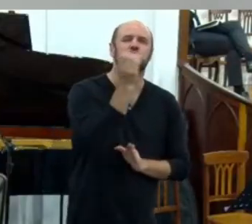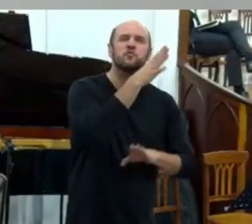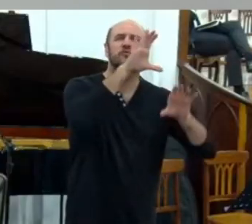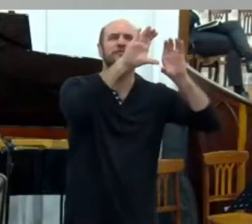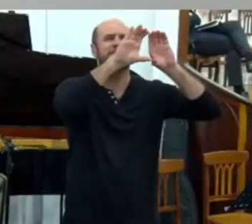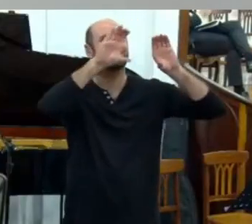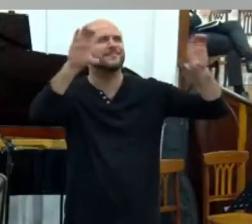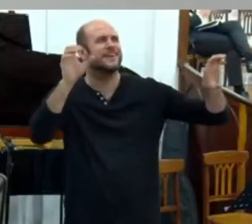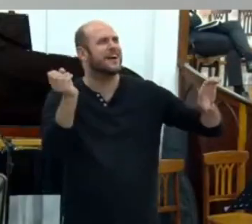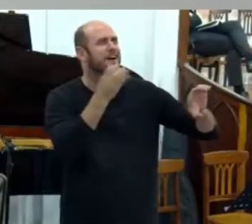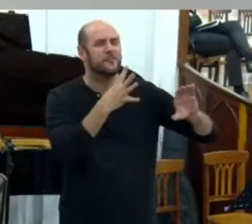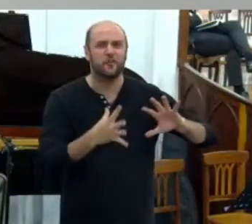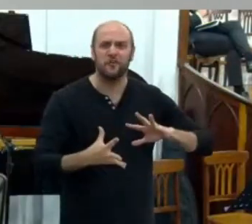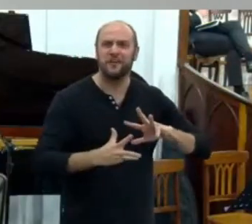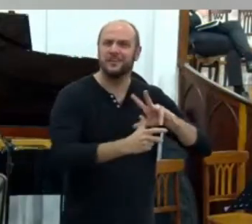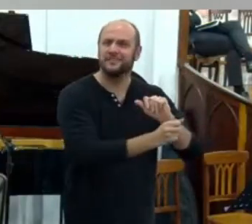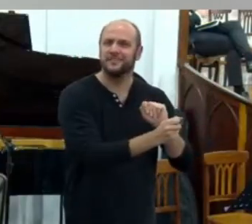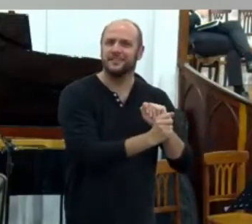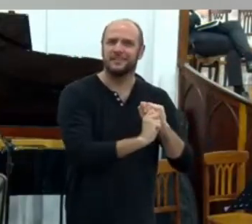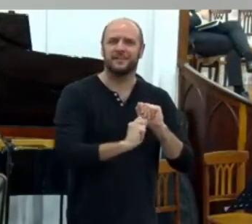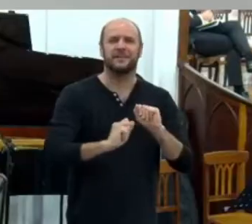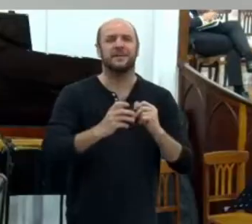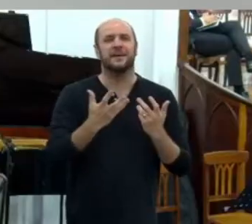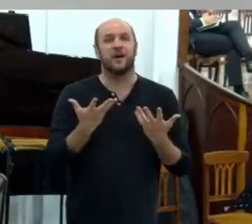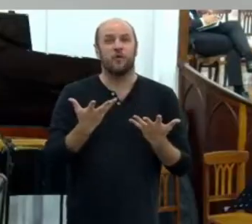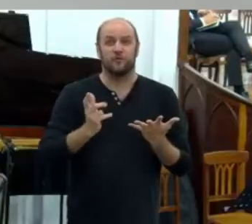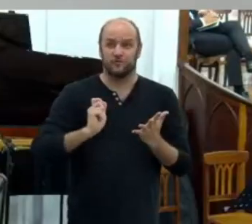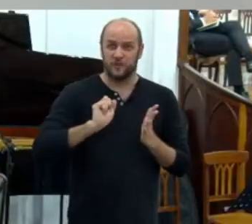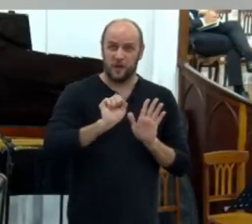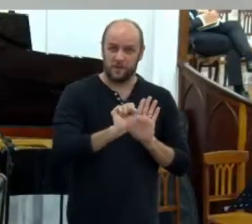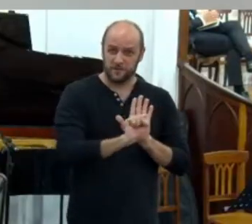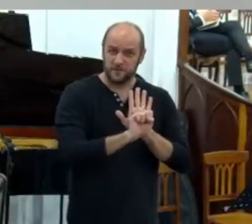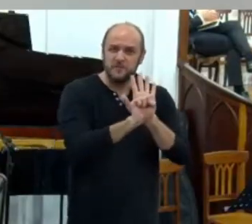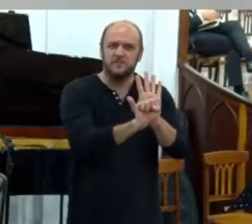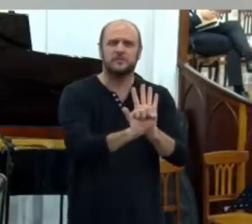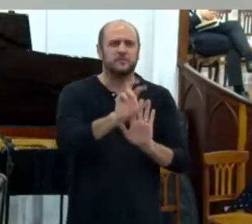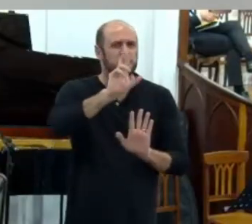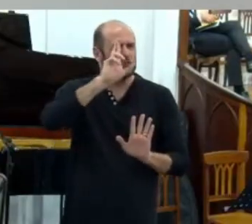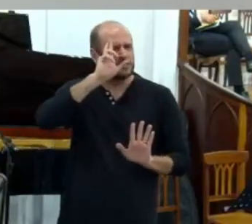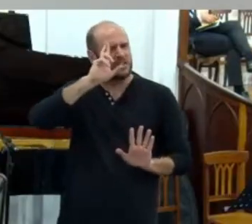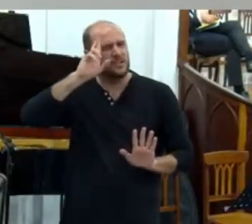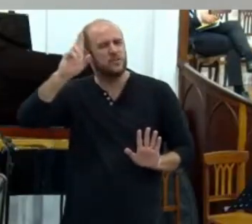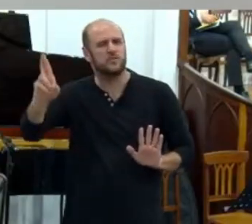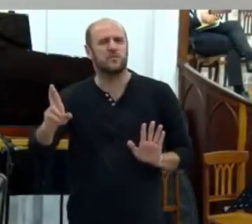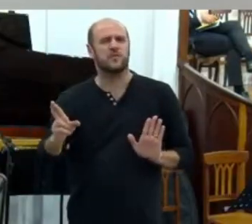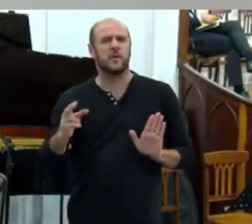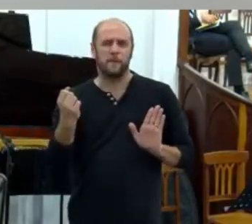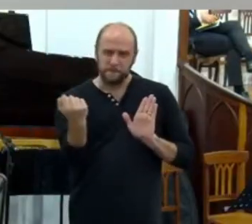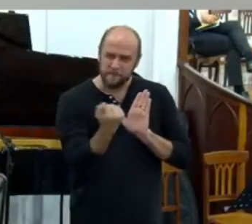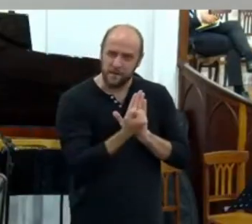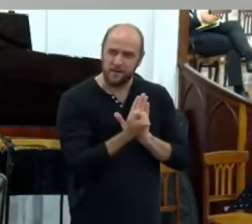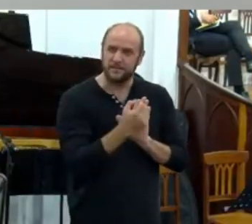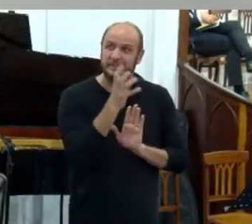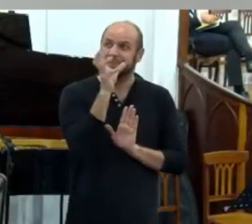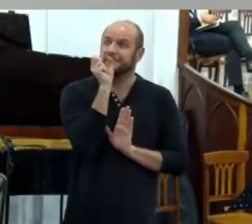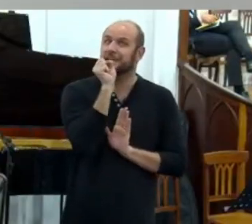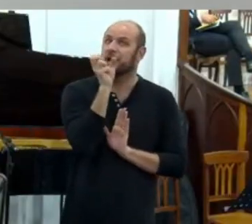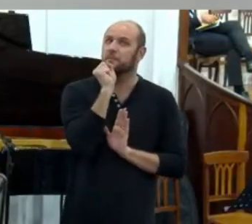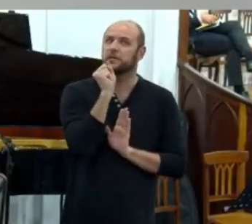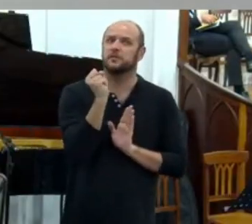em uma nova terra. Por isso, o sinal e símbolo do dia do Senhor, ou do sábado